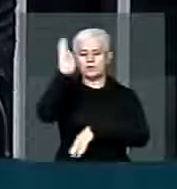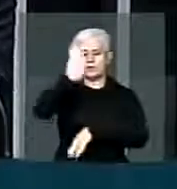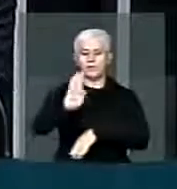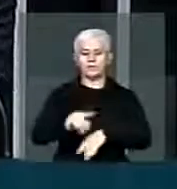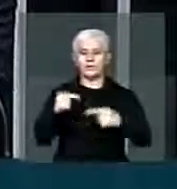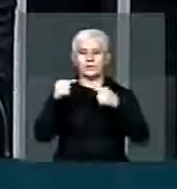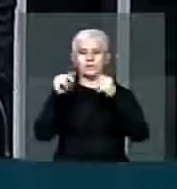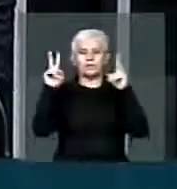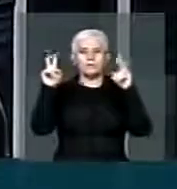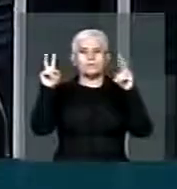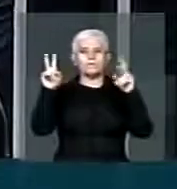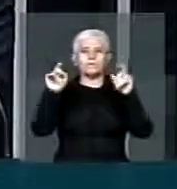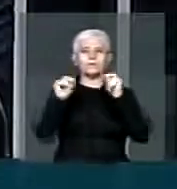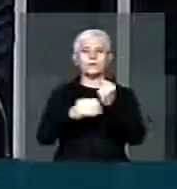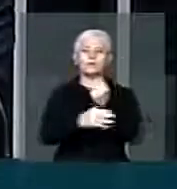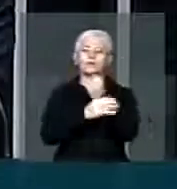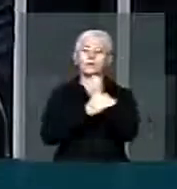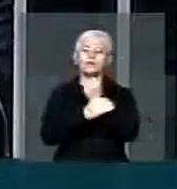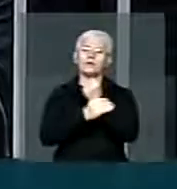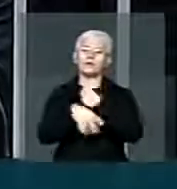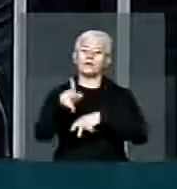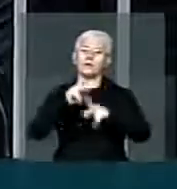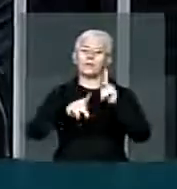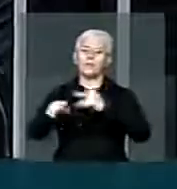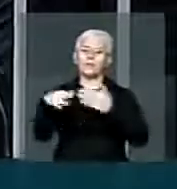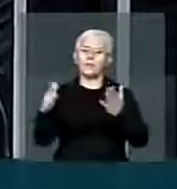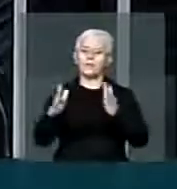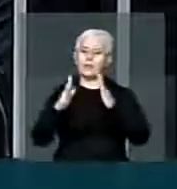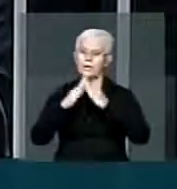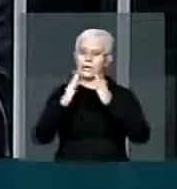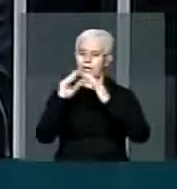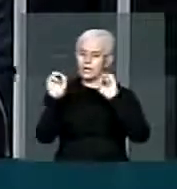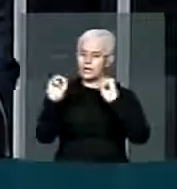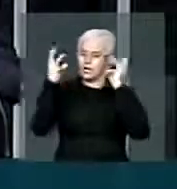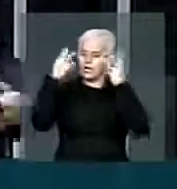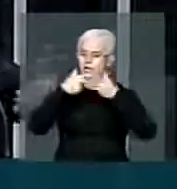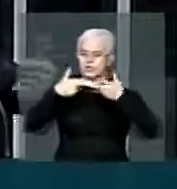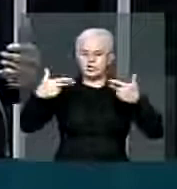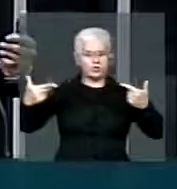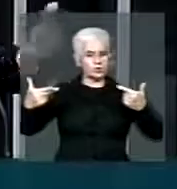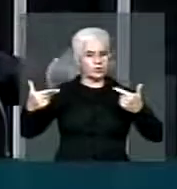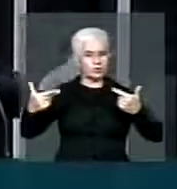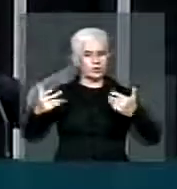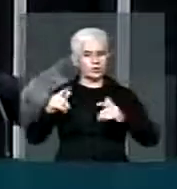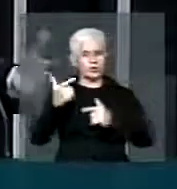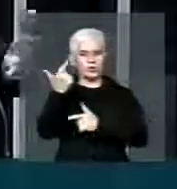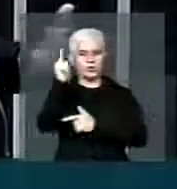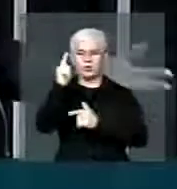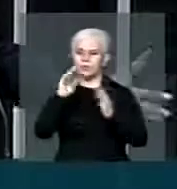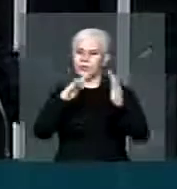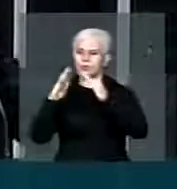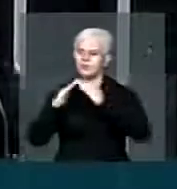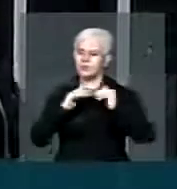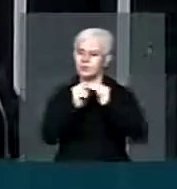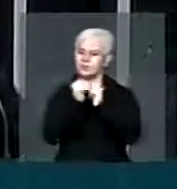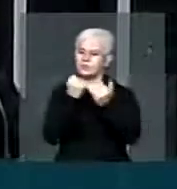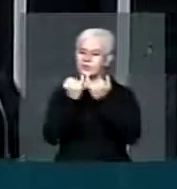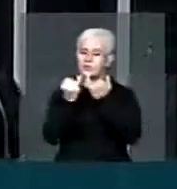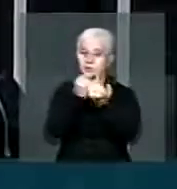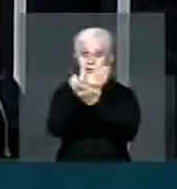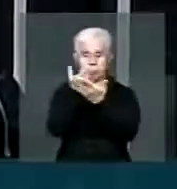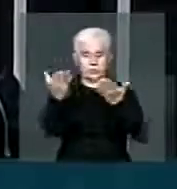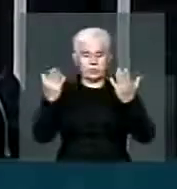respeito à segurança de casas de espetáculos ou outros estabelecimentos